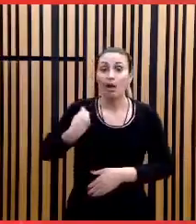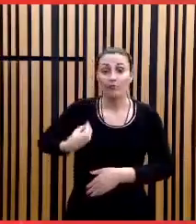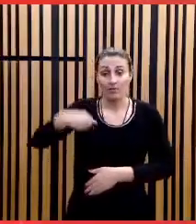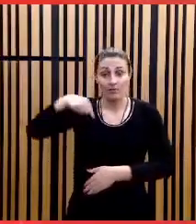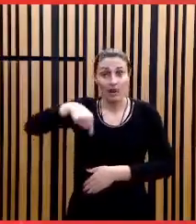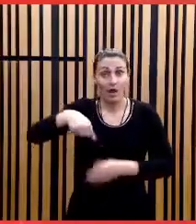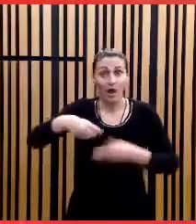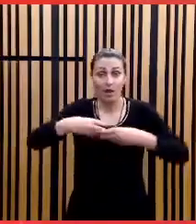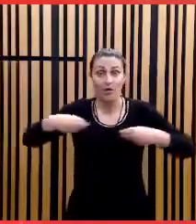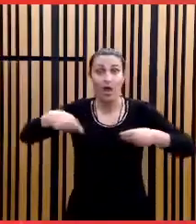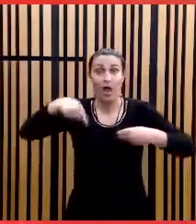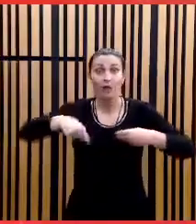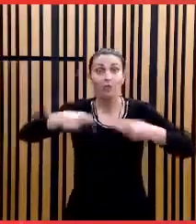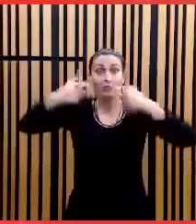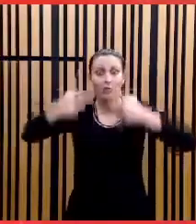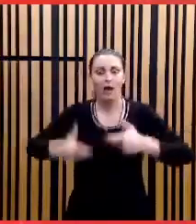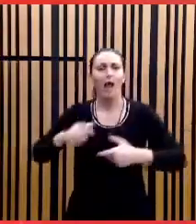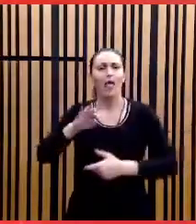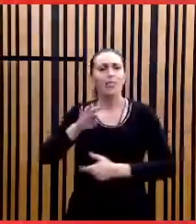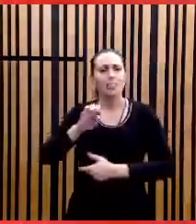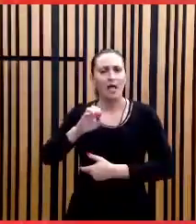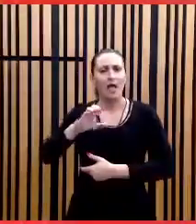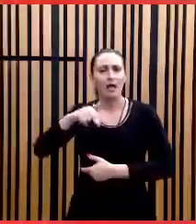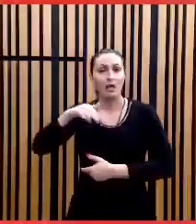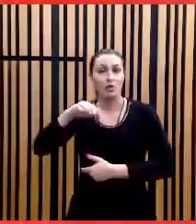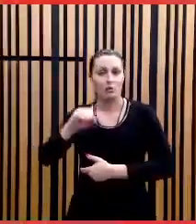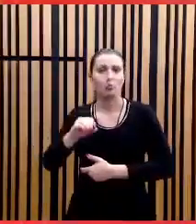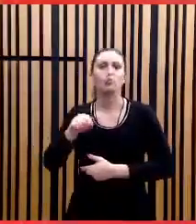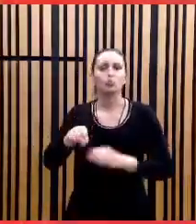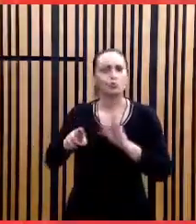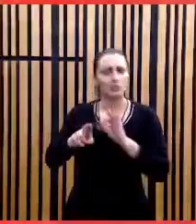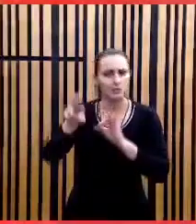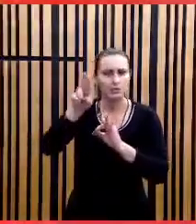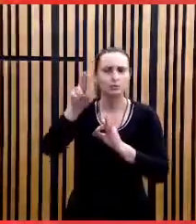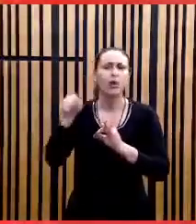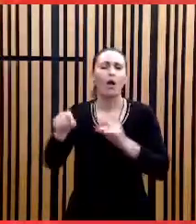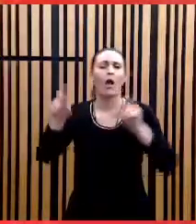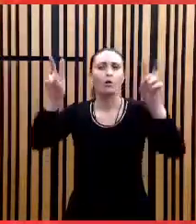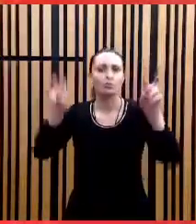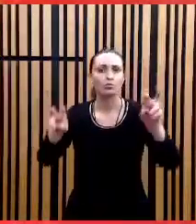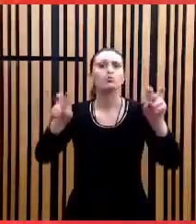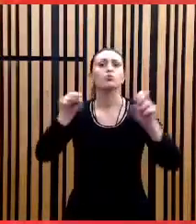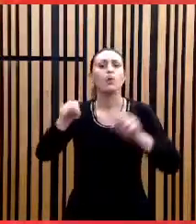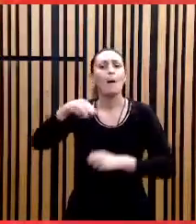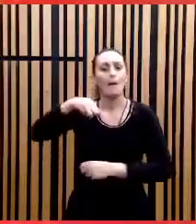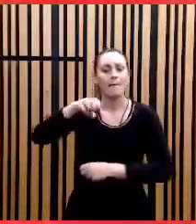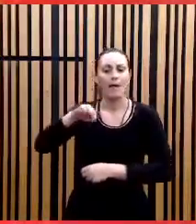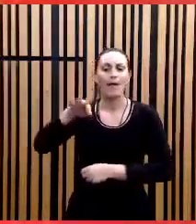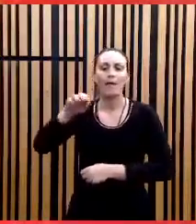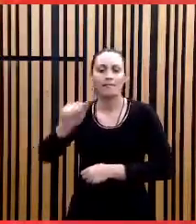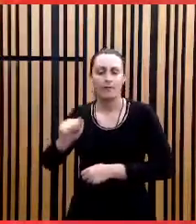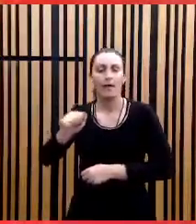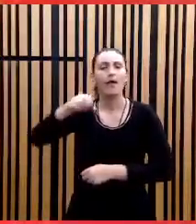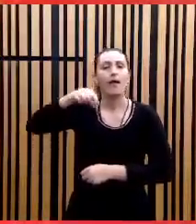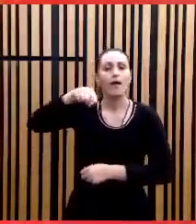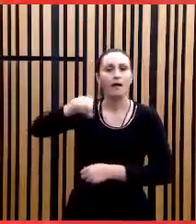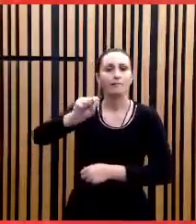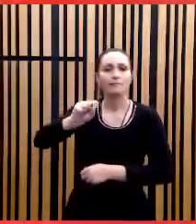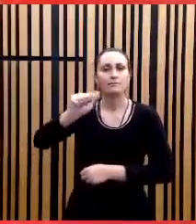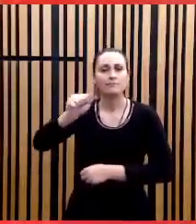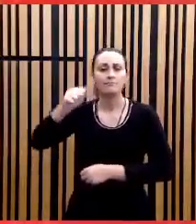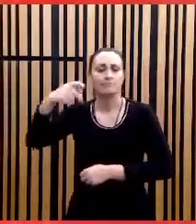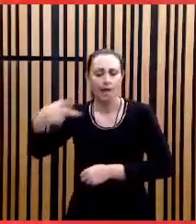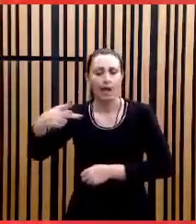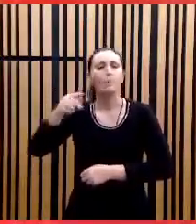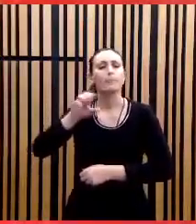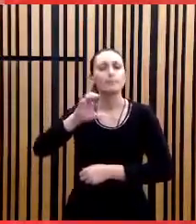território, especialmente no Tecnocinos? Esse é o caso da SAP, da Meta, da CWI, entre outras empresas,